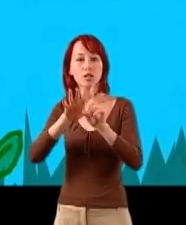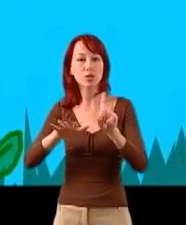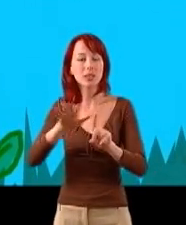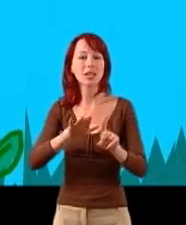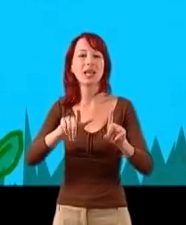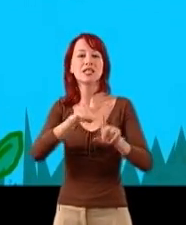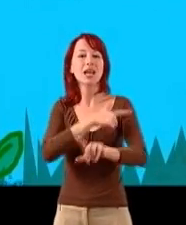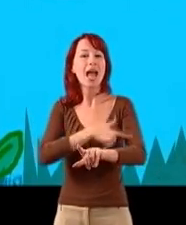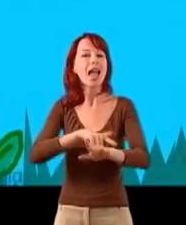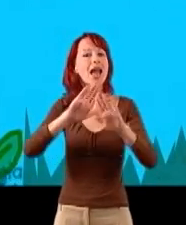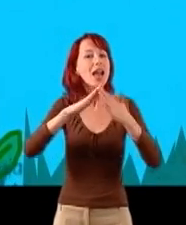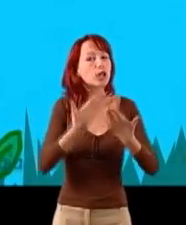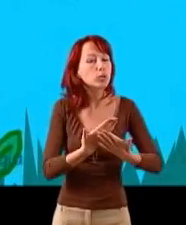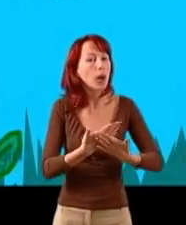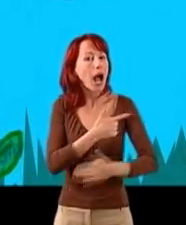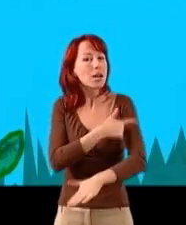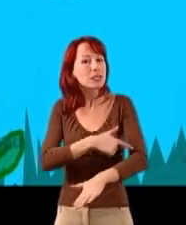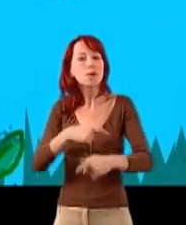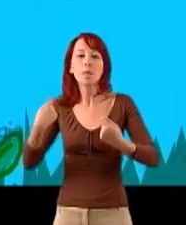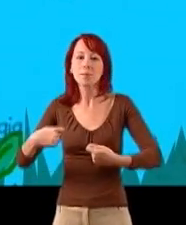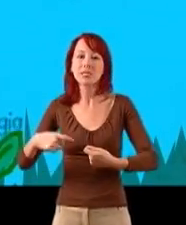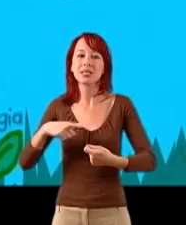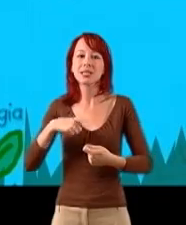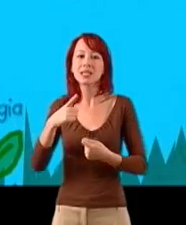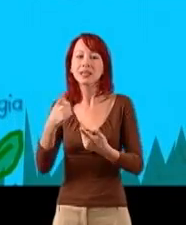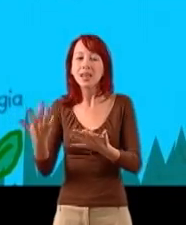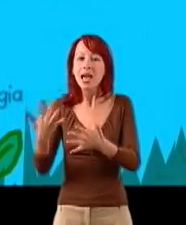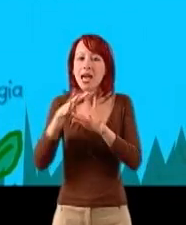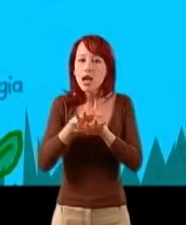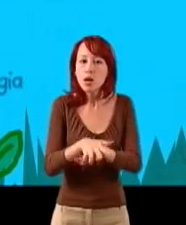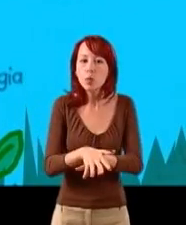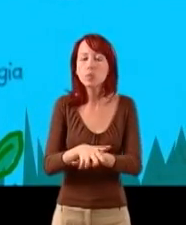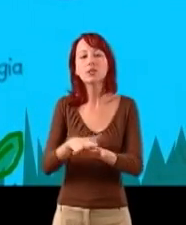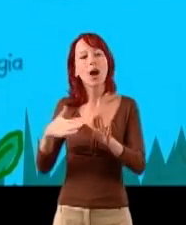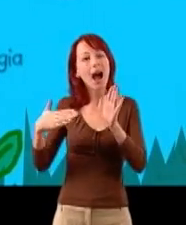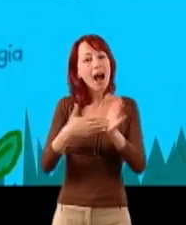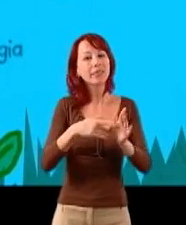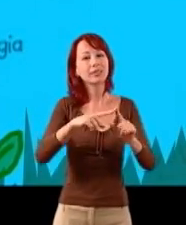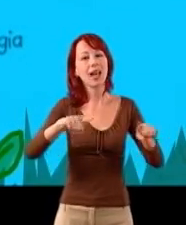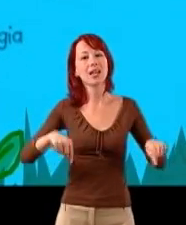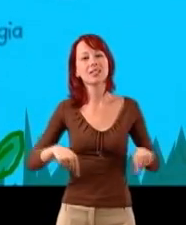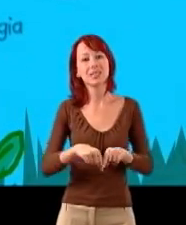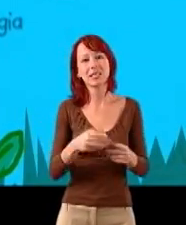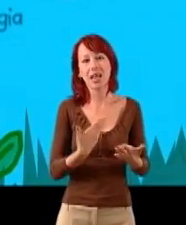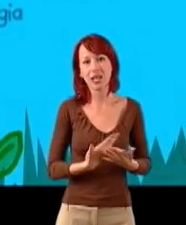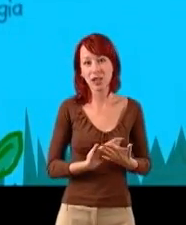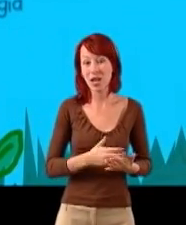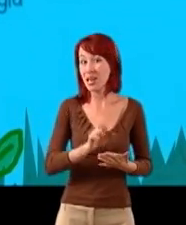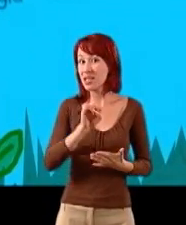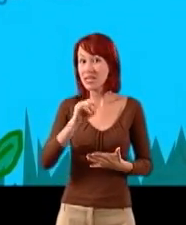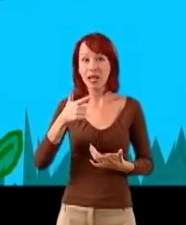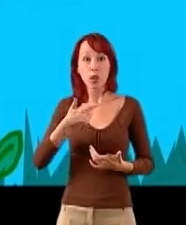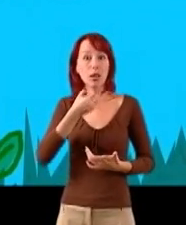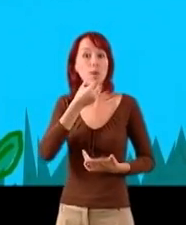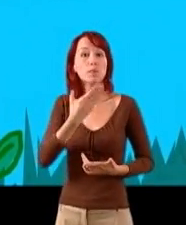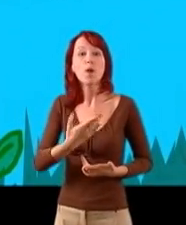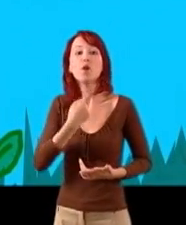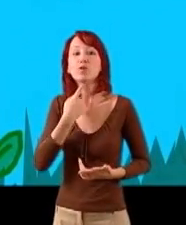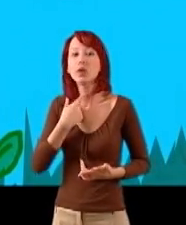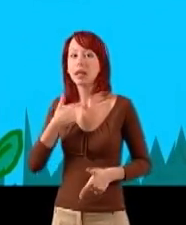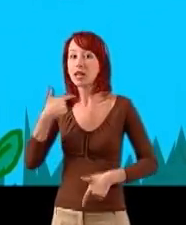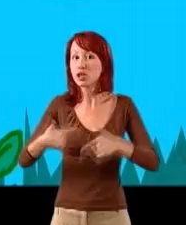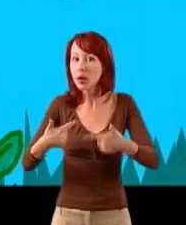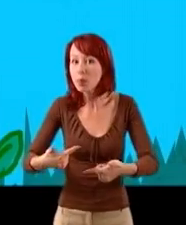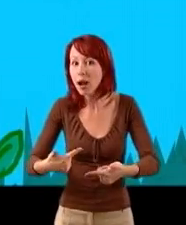do sistema como um todo, sabe? Do sistema de educação, do maior para o menor até chegar na sala de aula, porque se não tiver